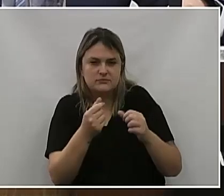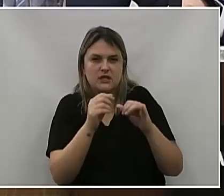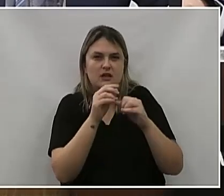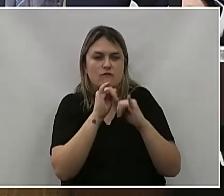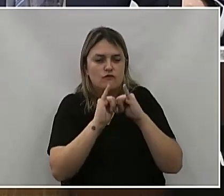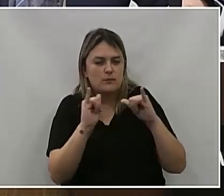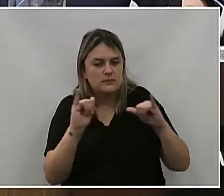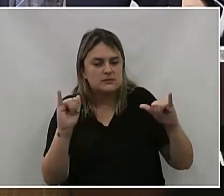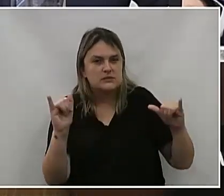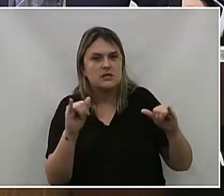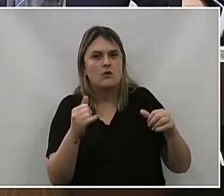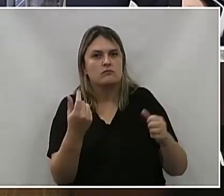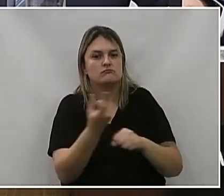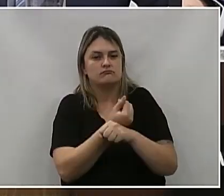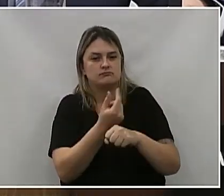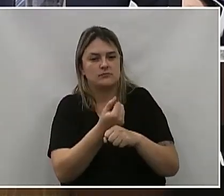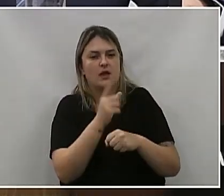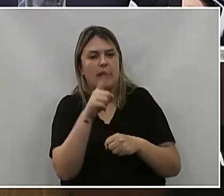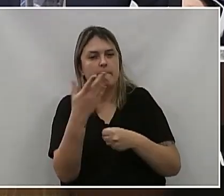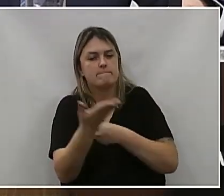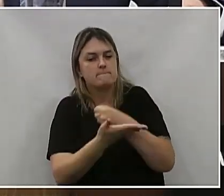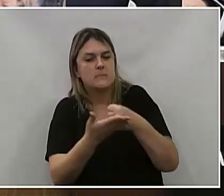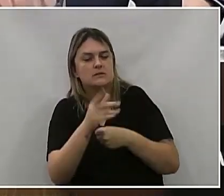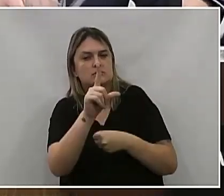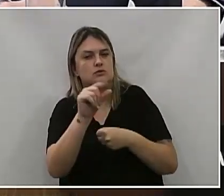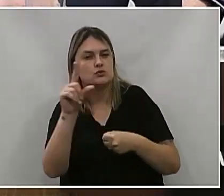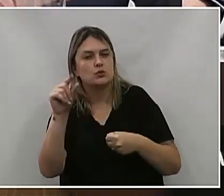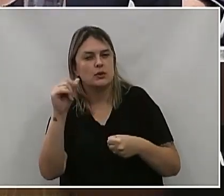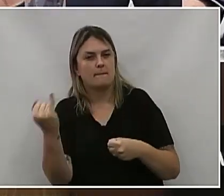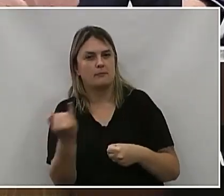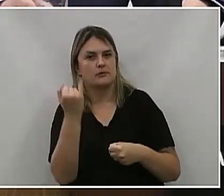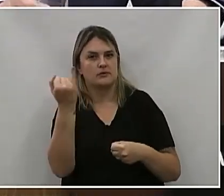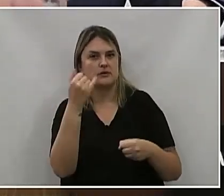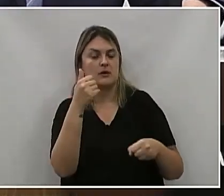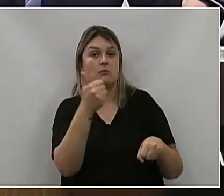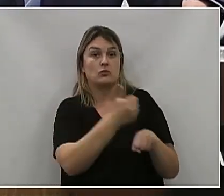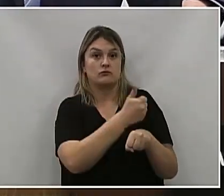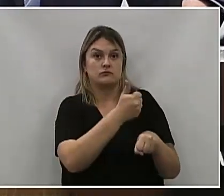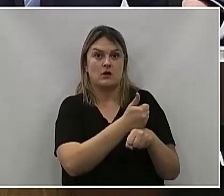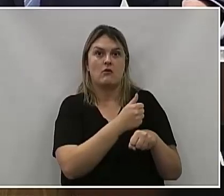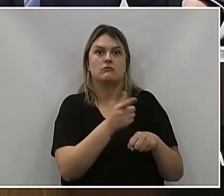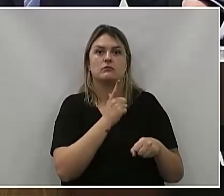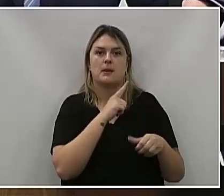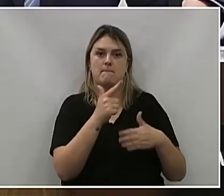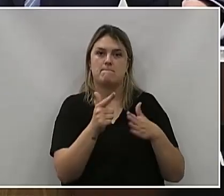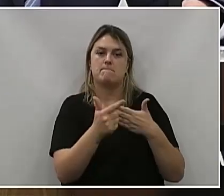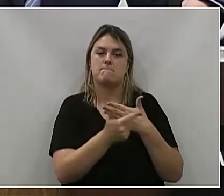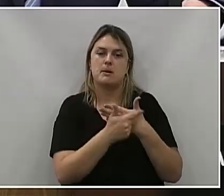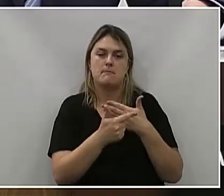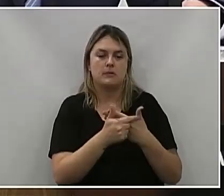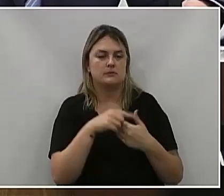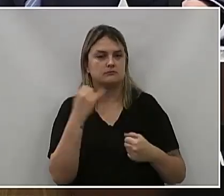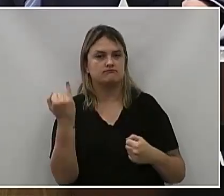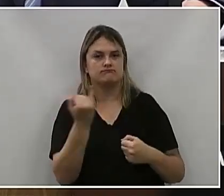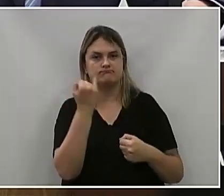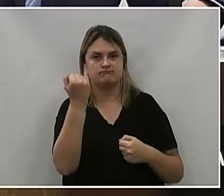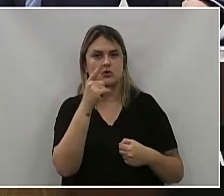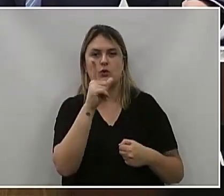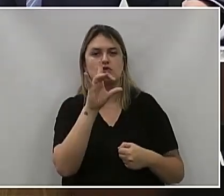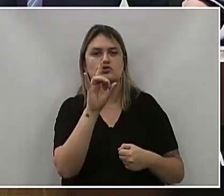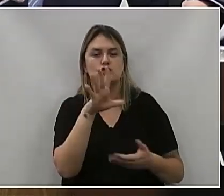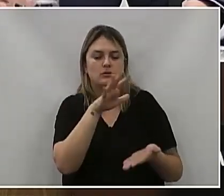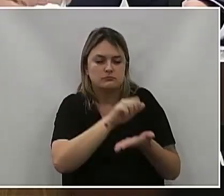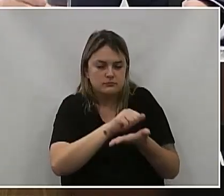um mundo onde a informação financeira é o alicerce de decisões importantes, esses profissionais desempenham um papel crucial. Eles não apenas